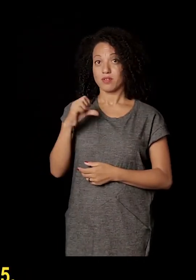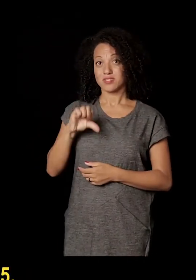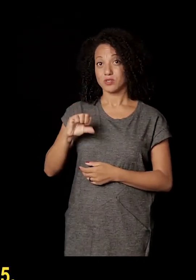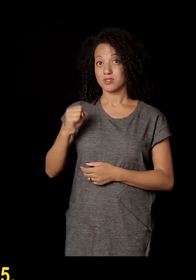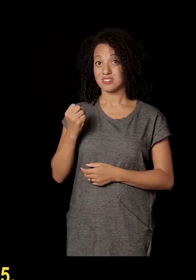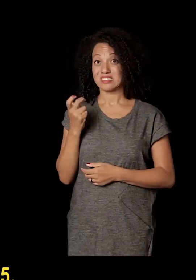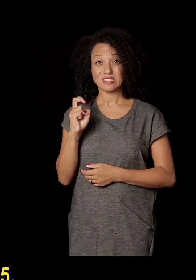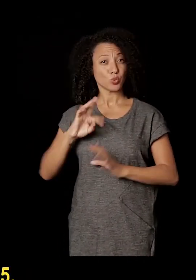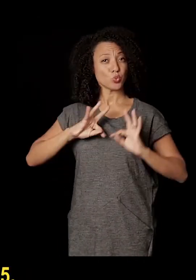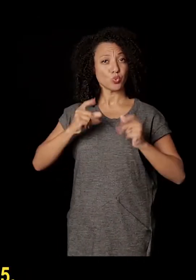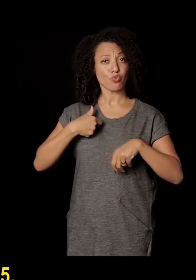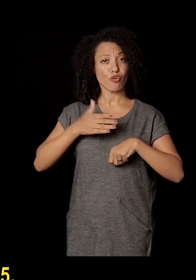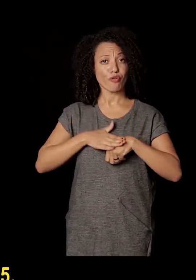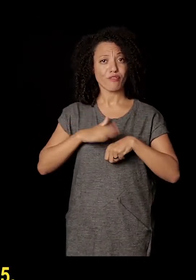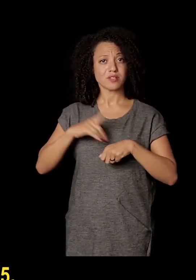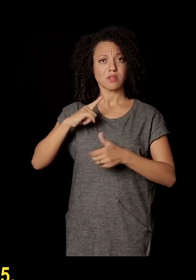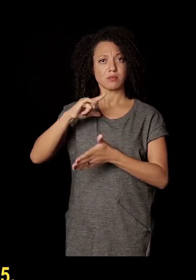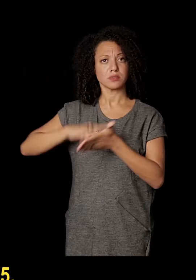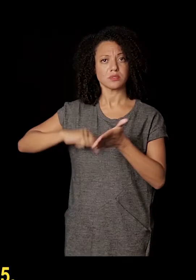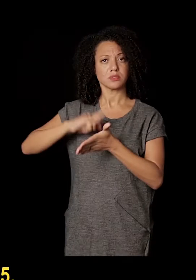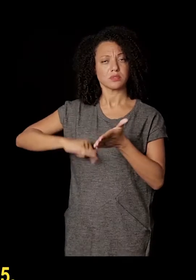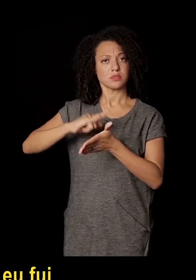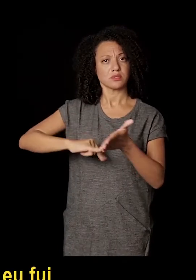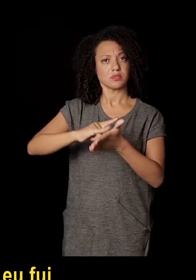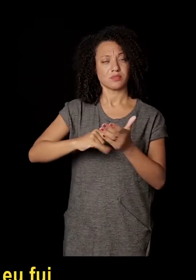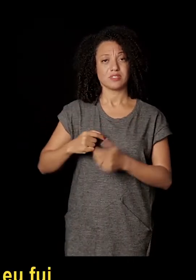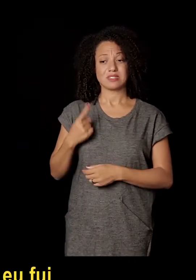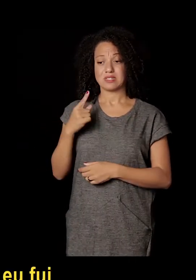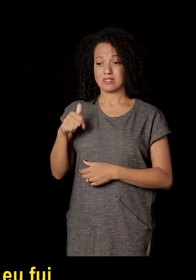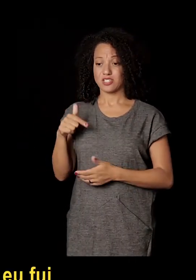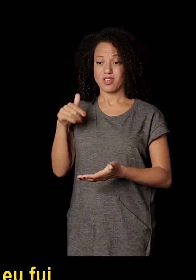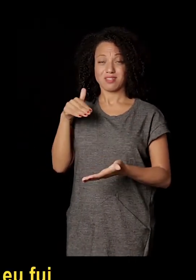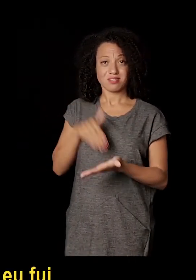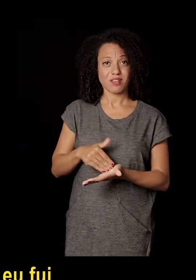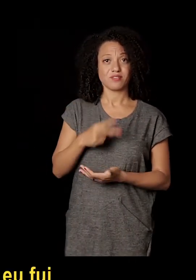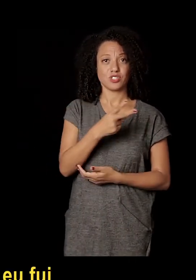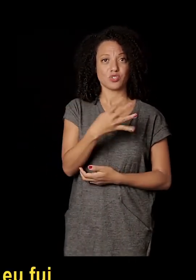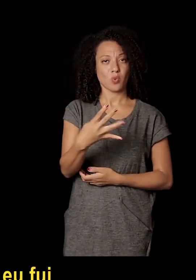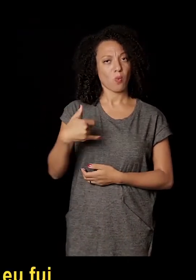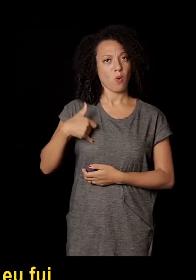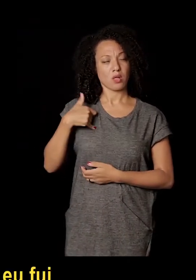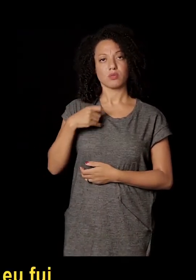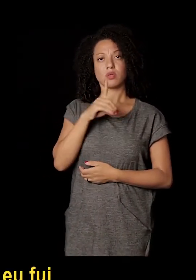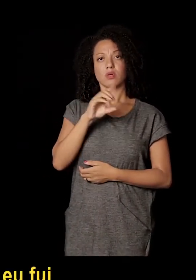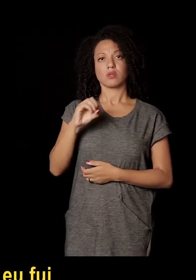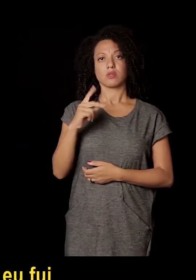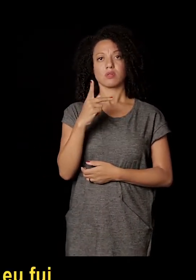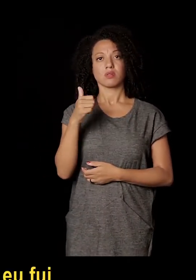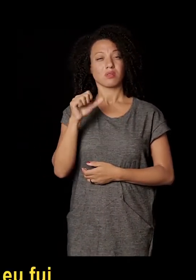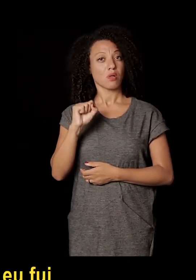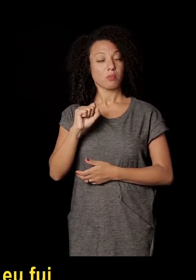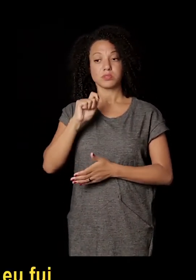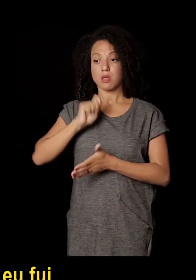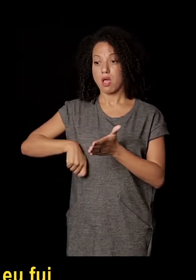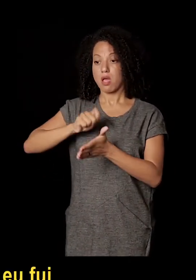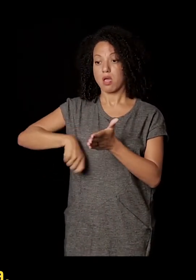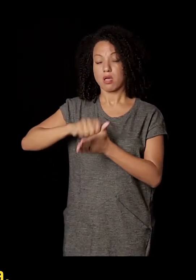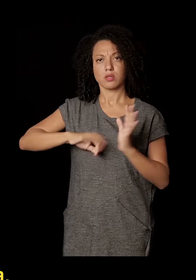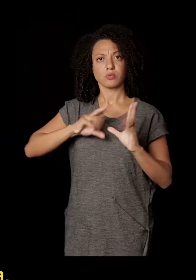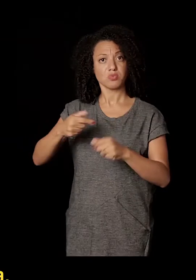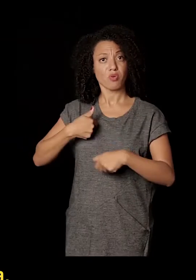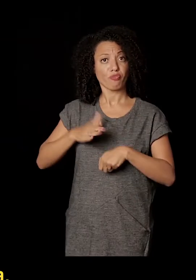que eu fiz, até 1985. Ou seja, dos 17 aos 24 anos, eu fui documentado diariamente pelo DOPS